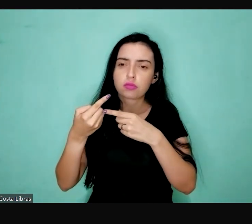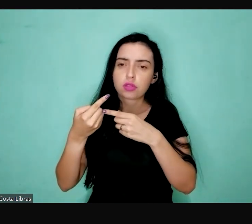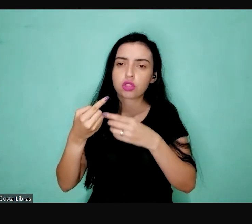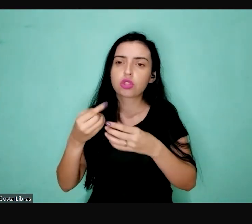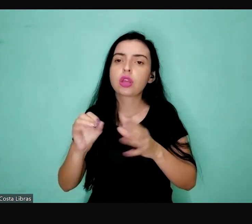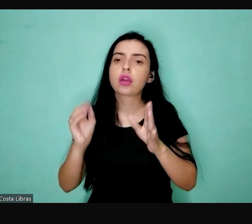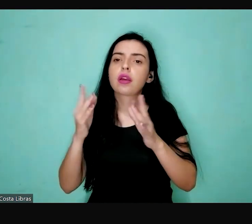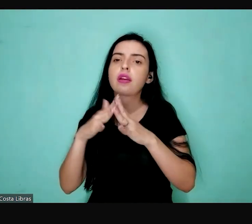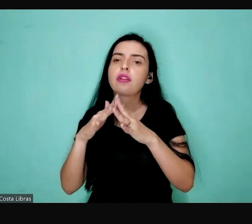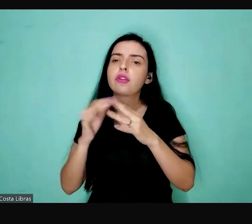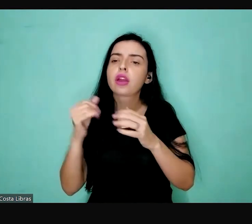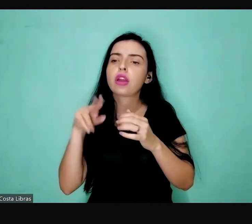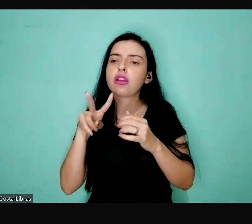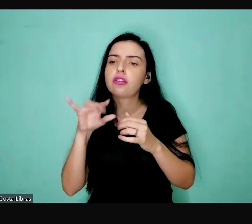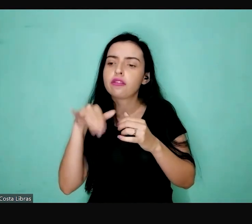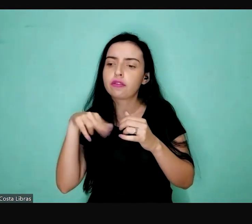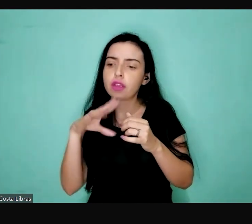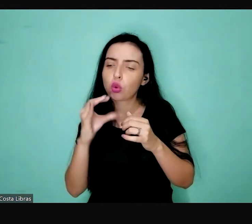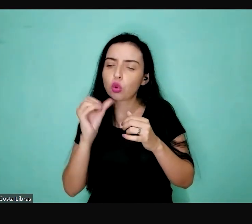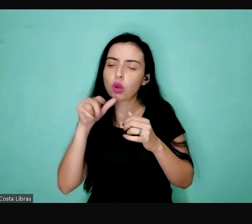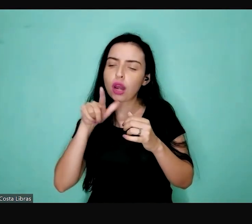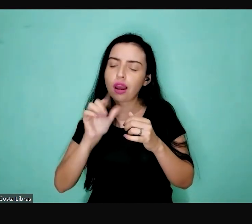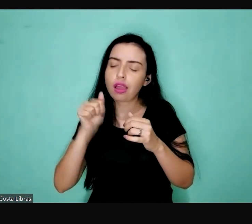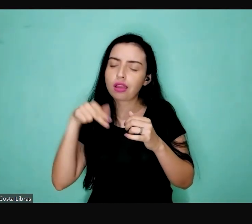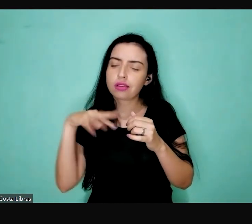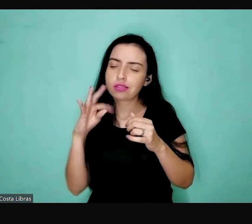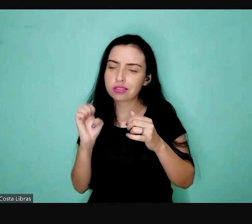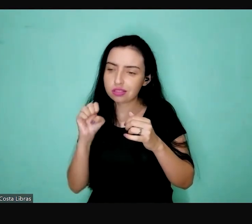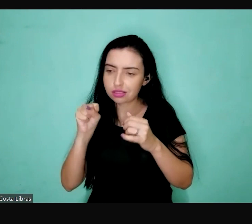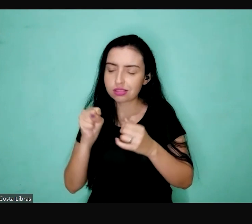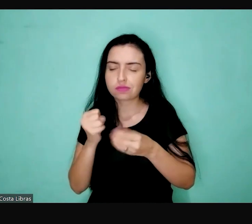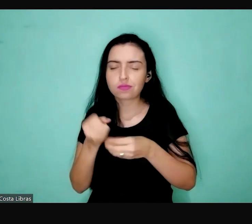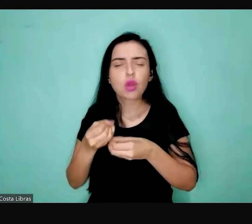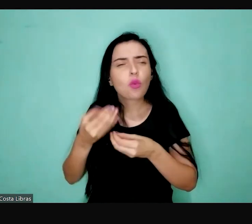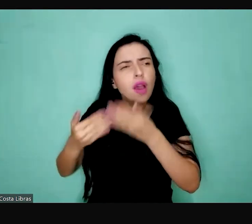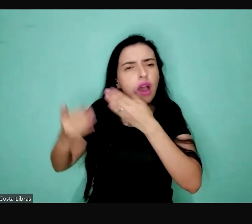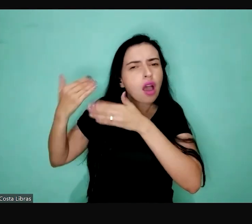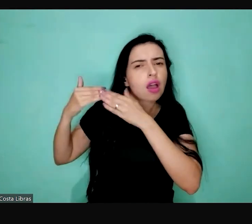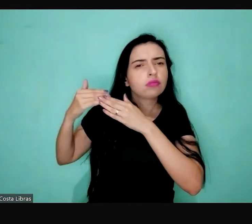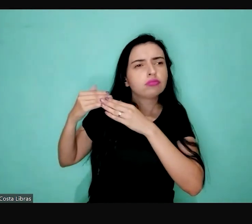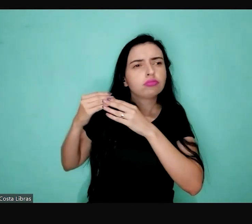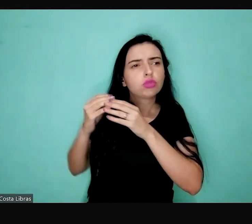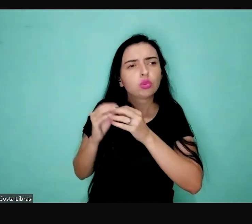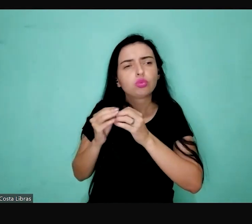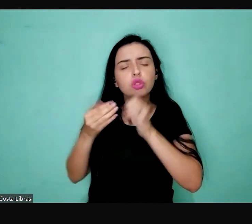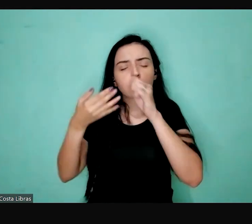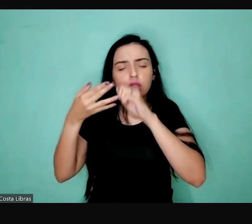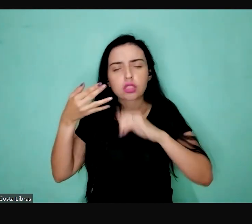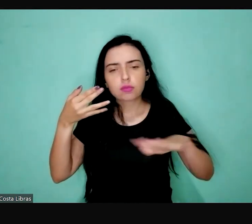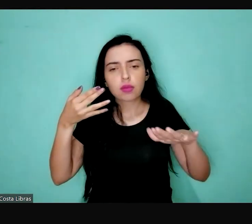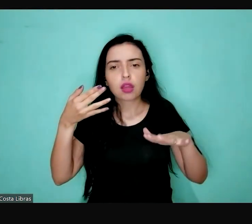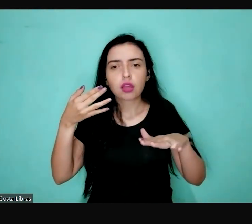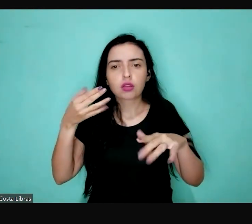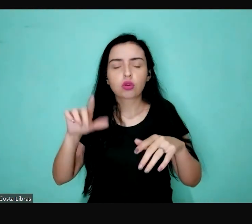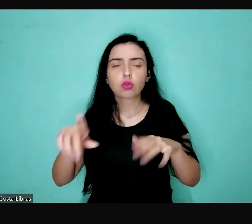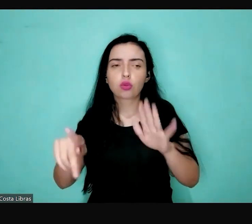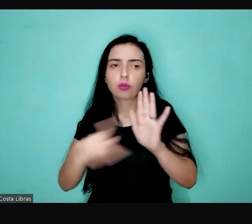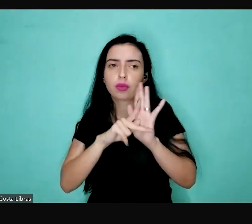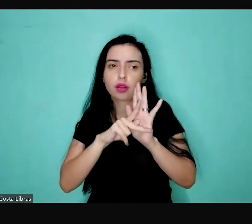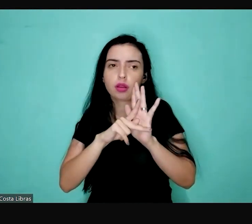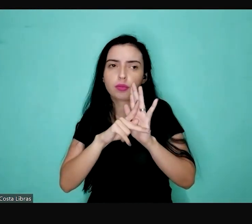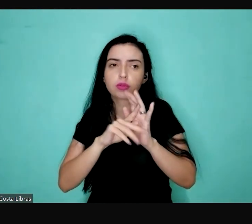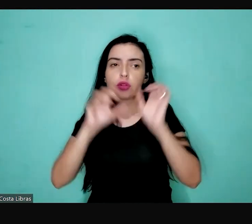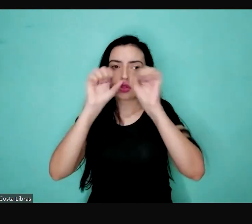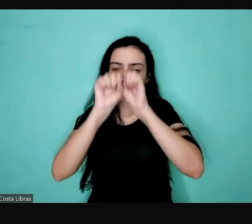vinculantes. No entanto, grande parte da restante jurisprudência, mesmo a do próprio Supremo Tribunal